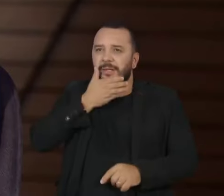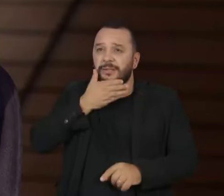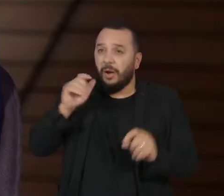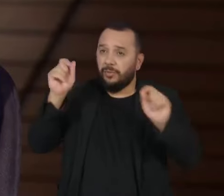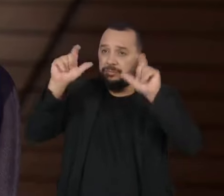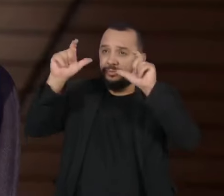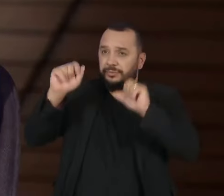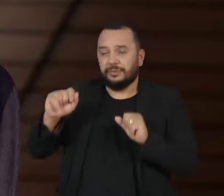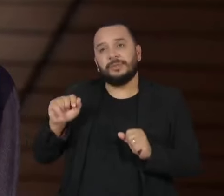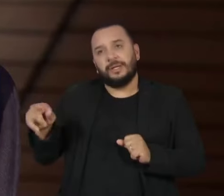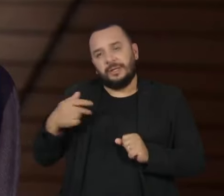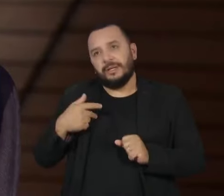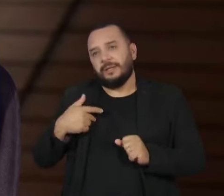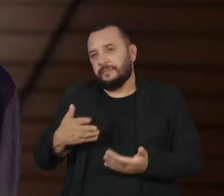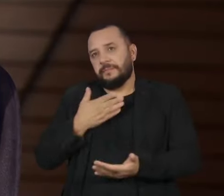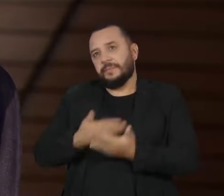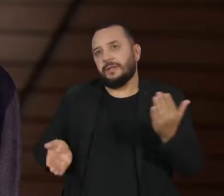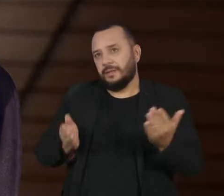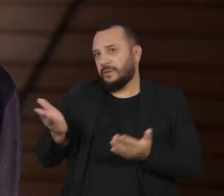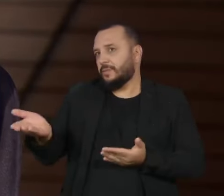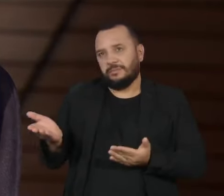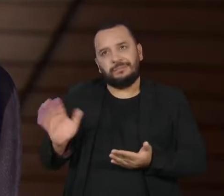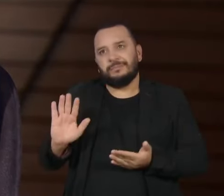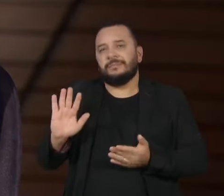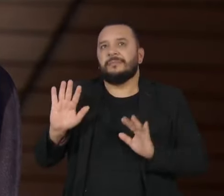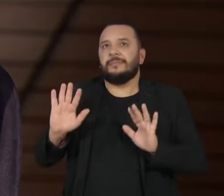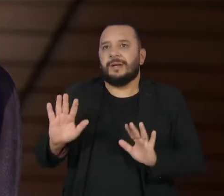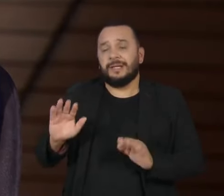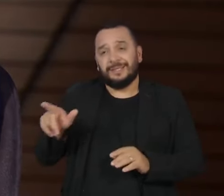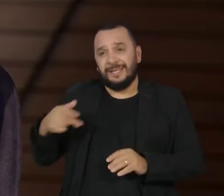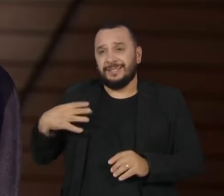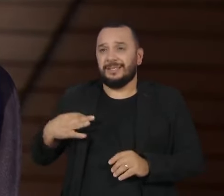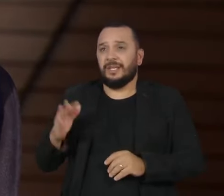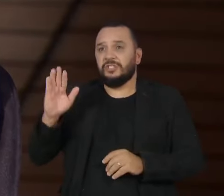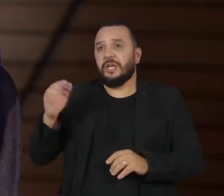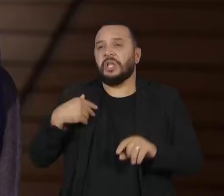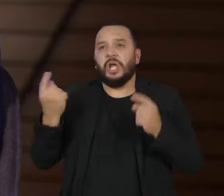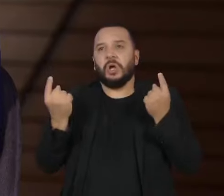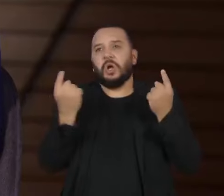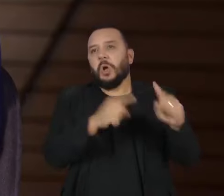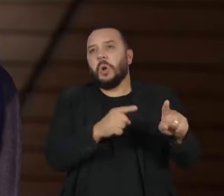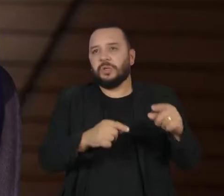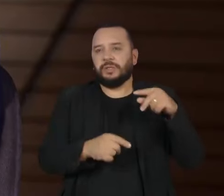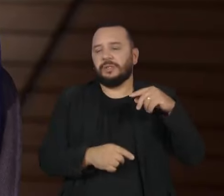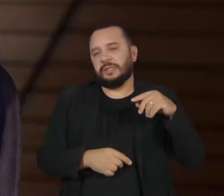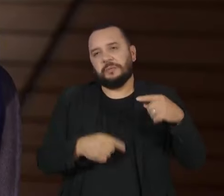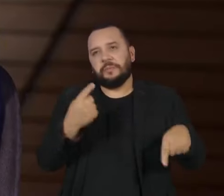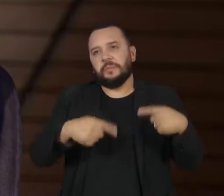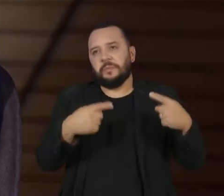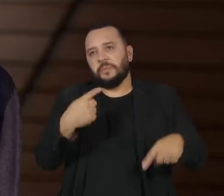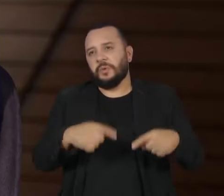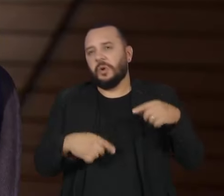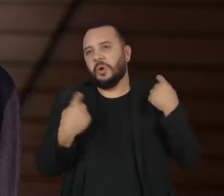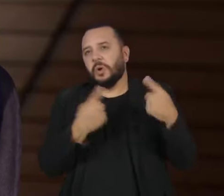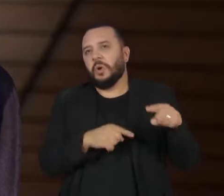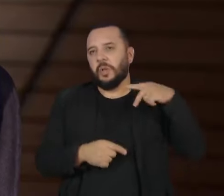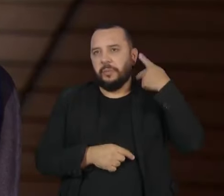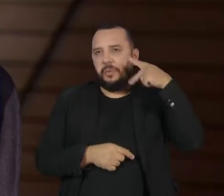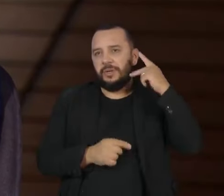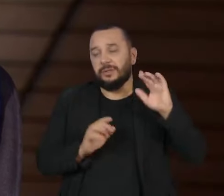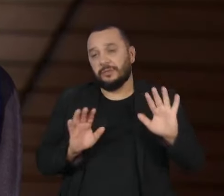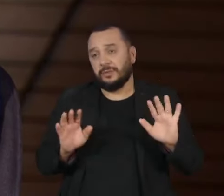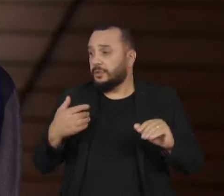tenha morrido na praia. Esses candidatos antissistema surgiram meio do nada e alguns conseguiram